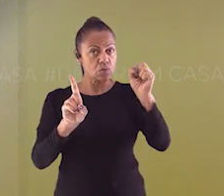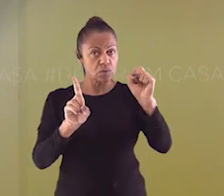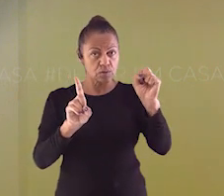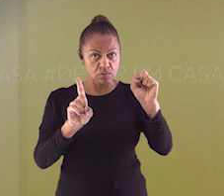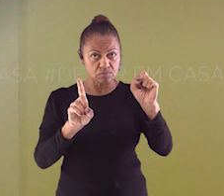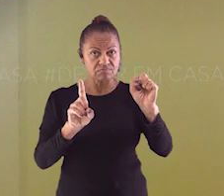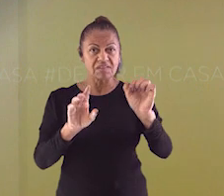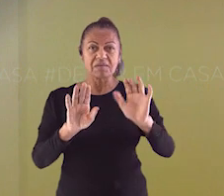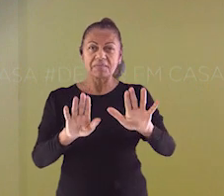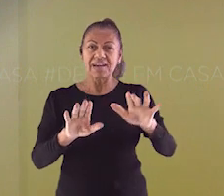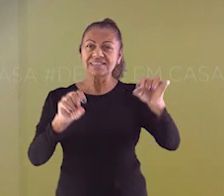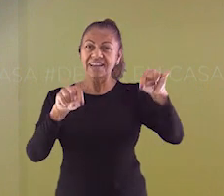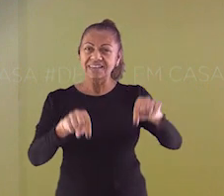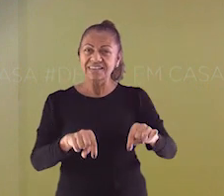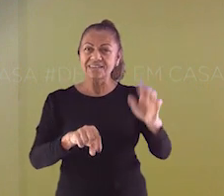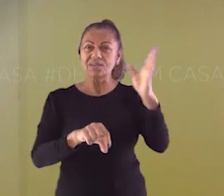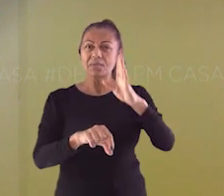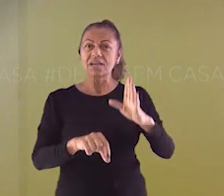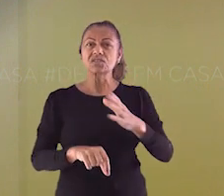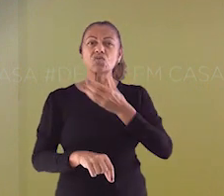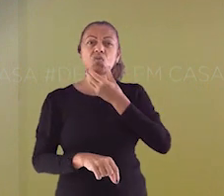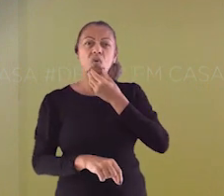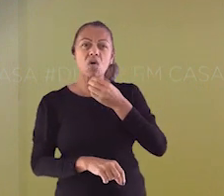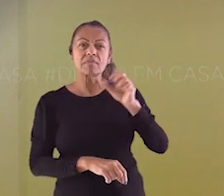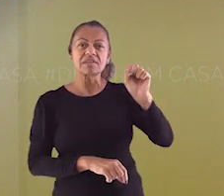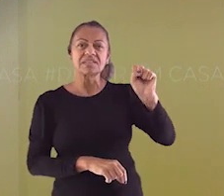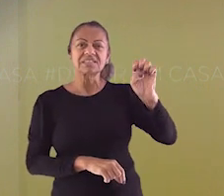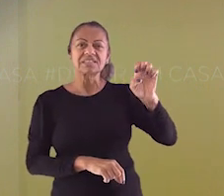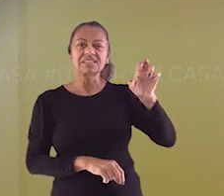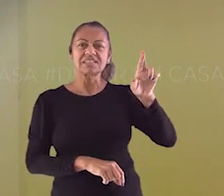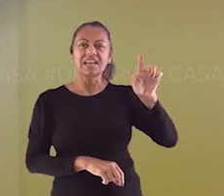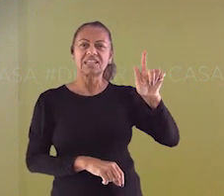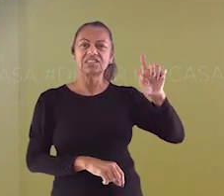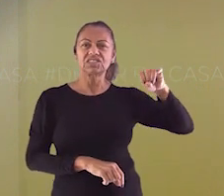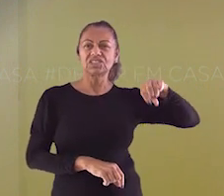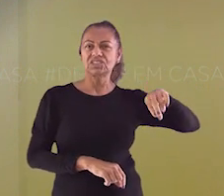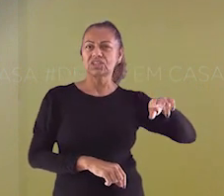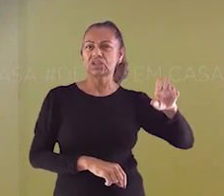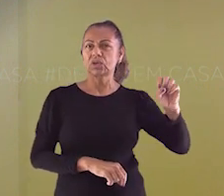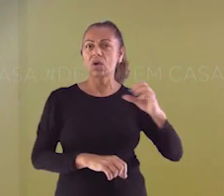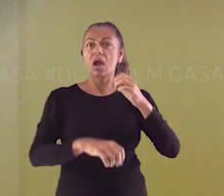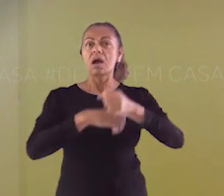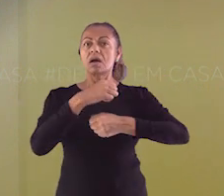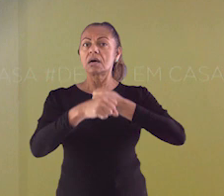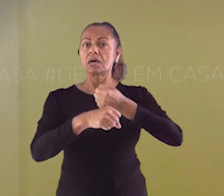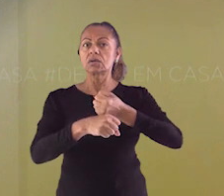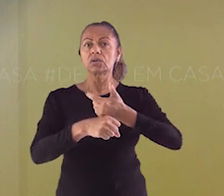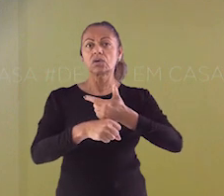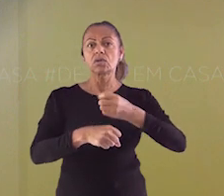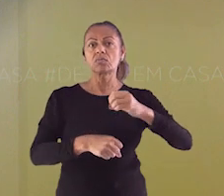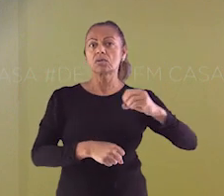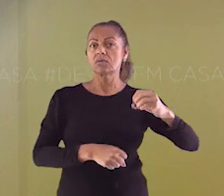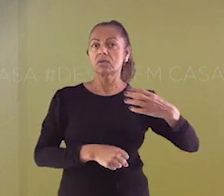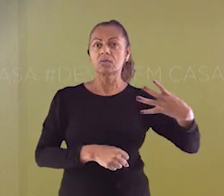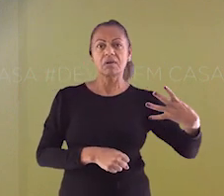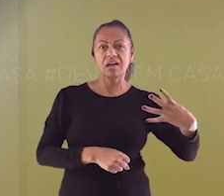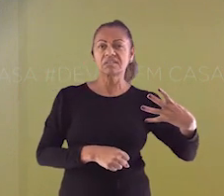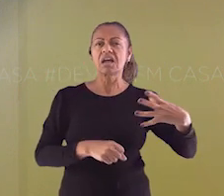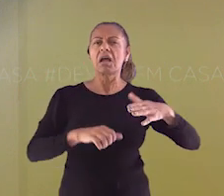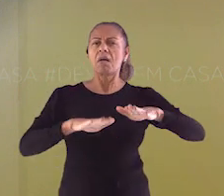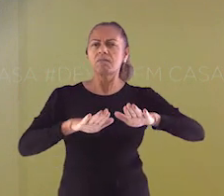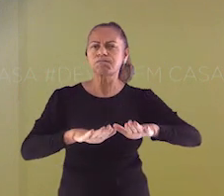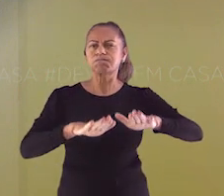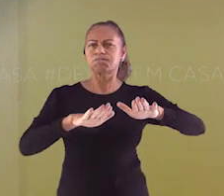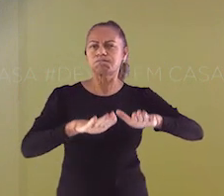afastado. Infelizmente, o mesmo não aconteceu com o jogador brasileiro Serginho em 2004, que